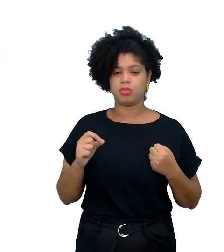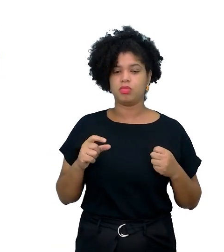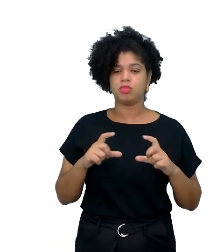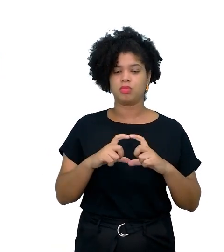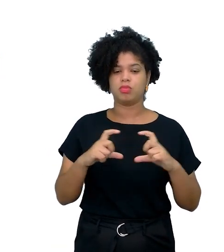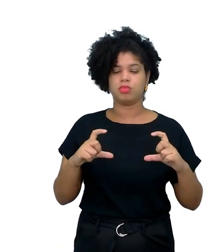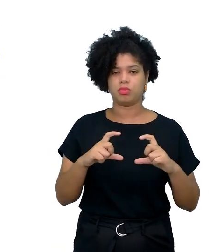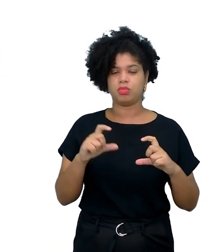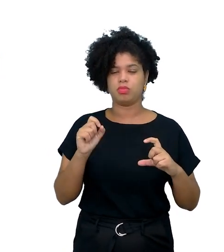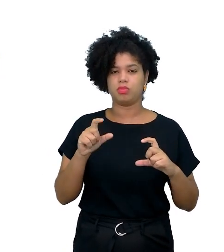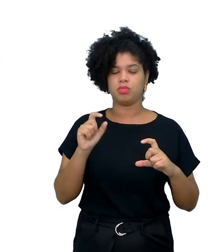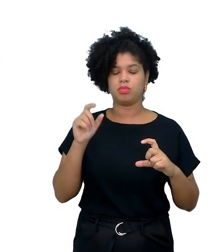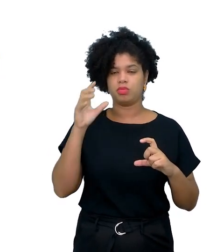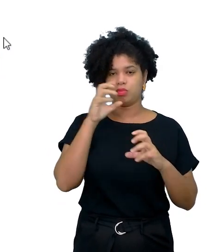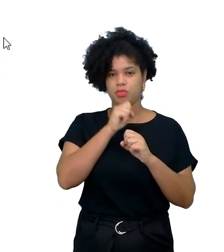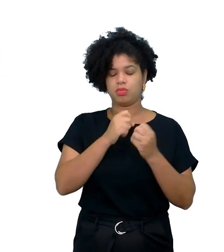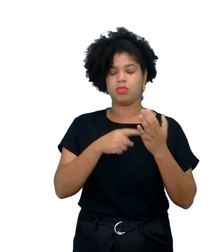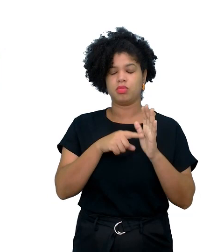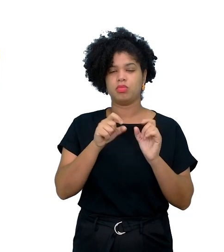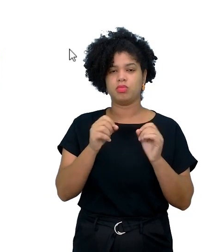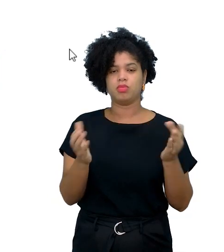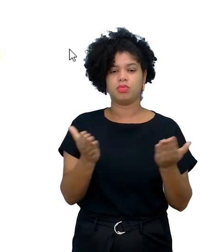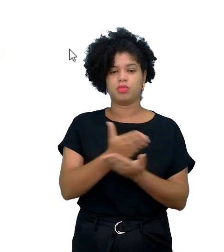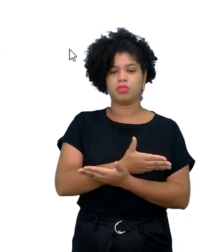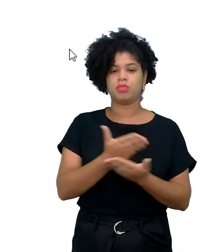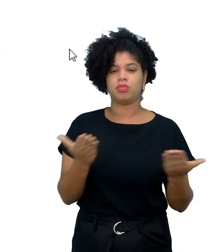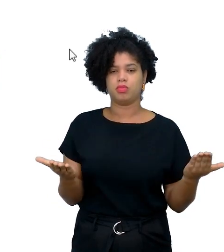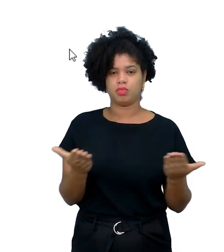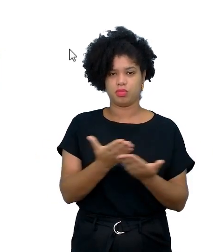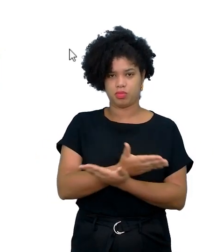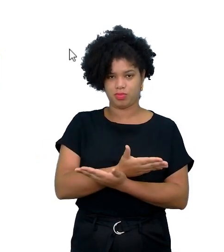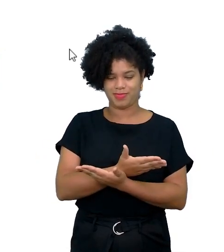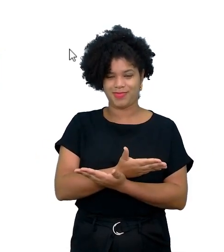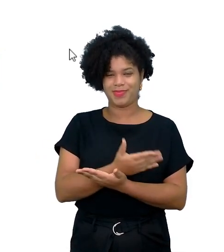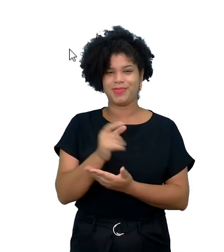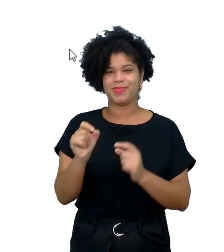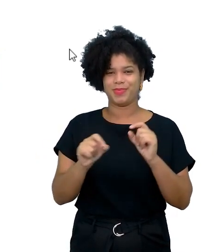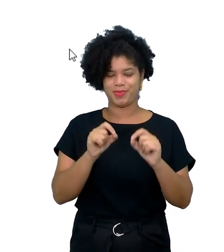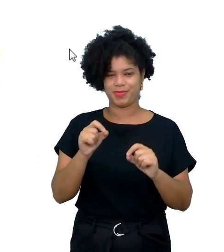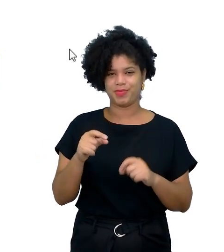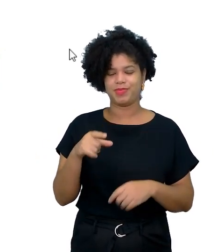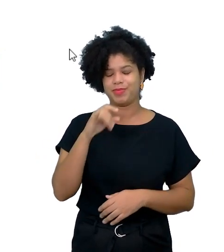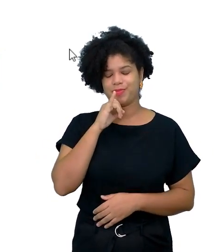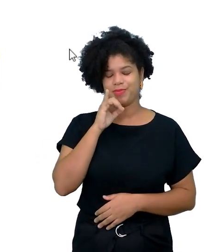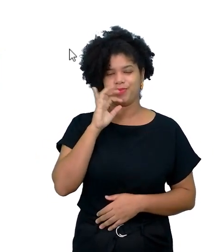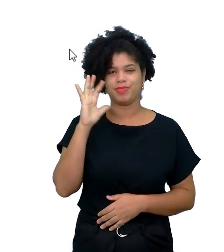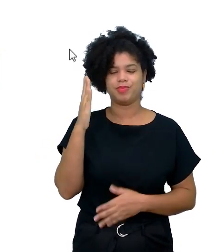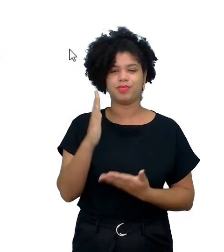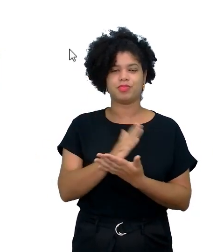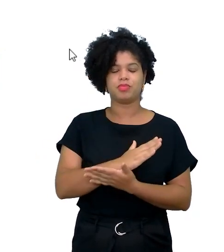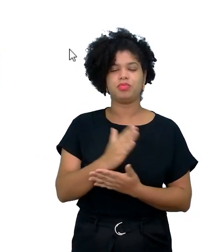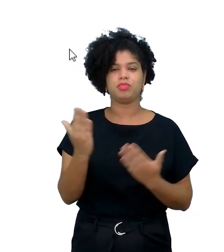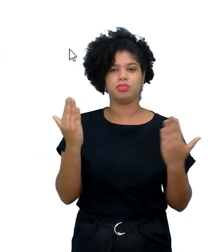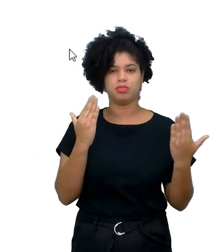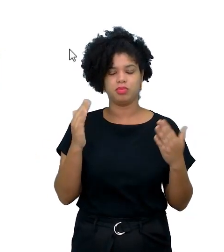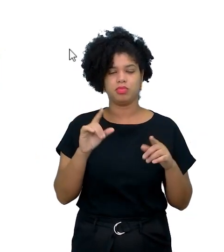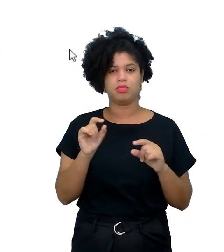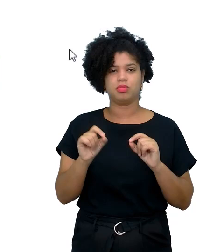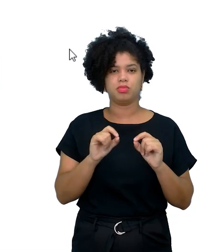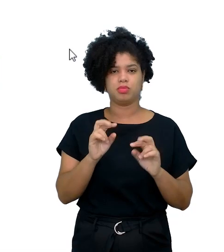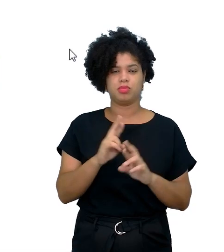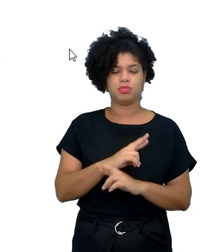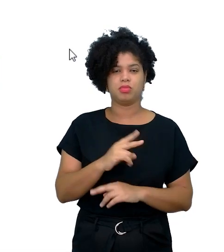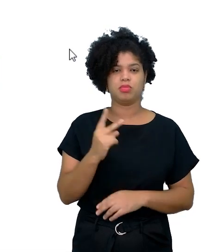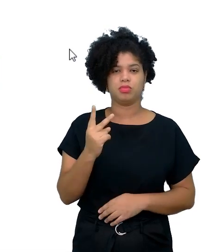aqui, né, essa é a relação, né, qual a relação das duas medidas aqui. Então, as situações de comparação envolvem